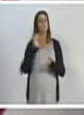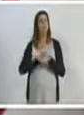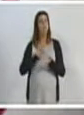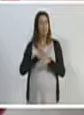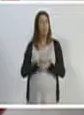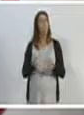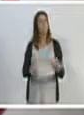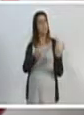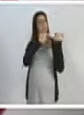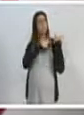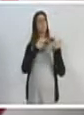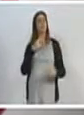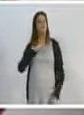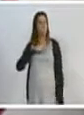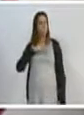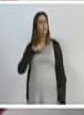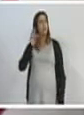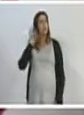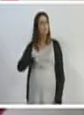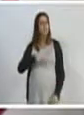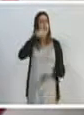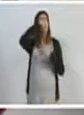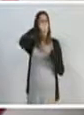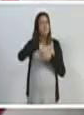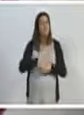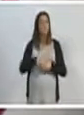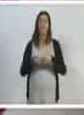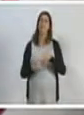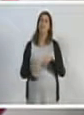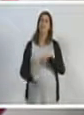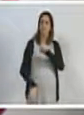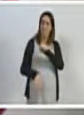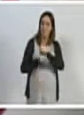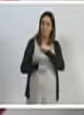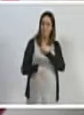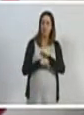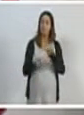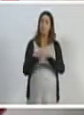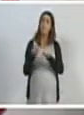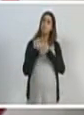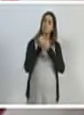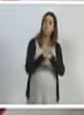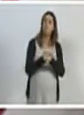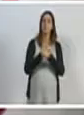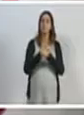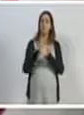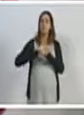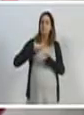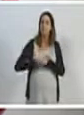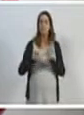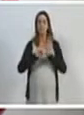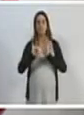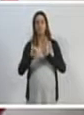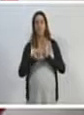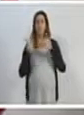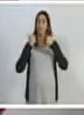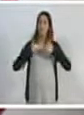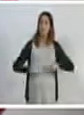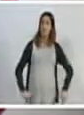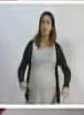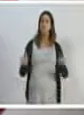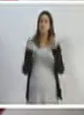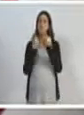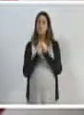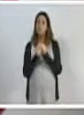responsabilidades lá no CETEB, e tem contribuído para construir esse edital transparente, objetivo, com a discussão da sociedade, que tenho